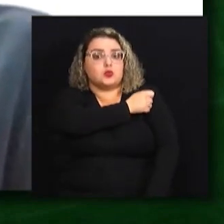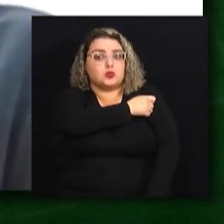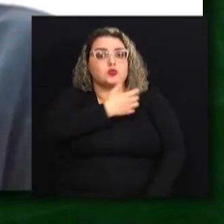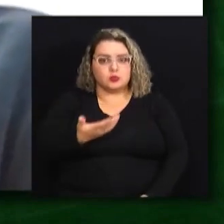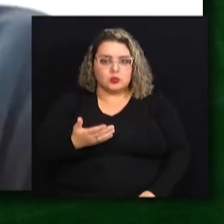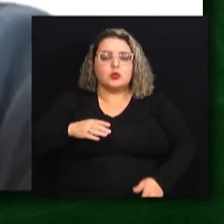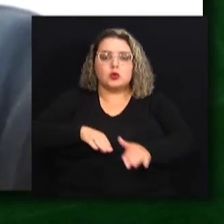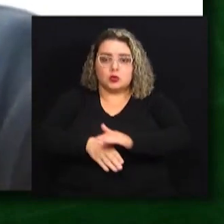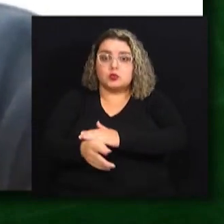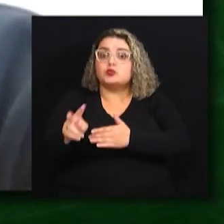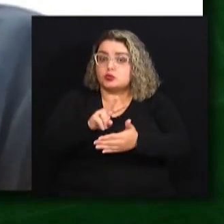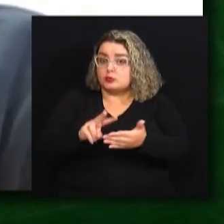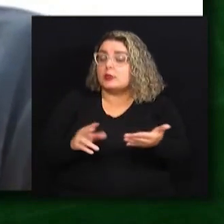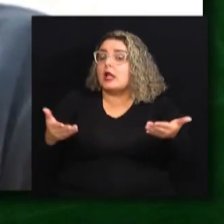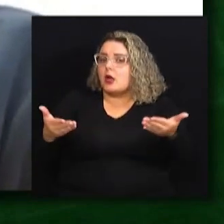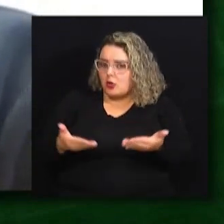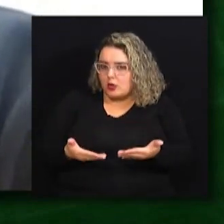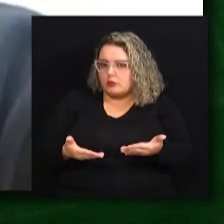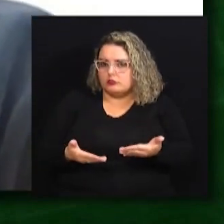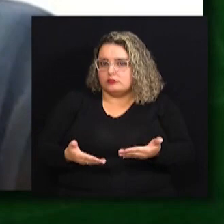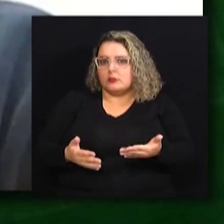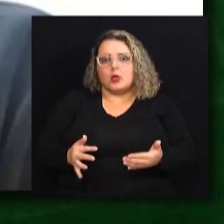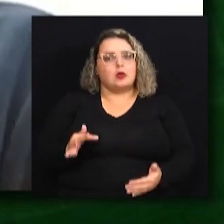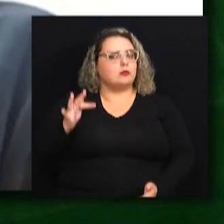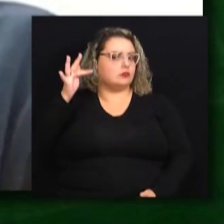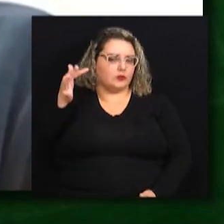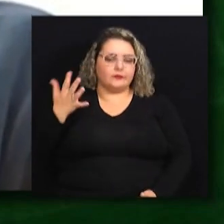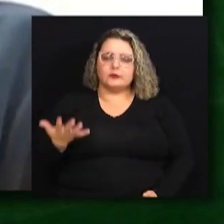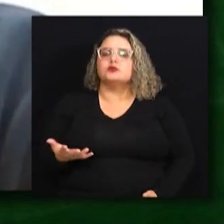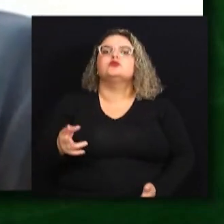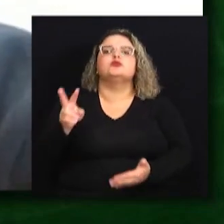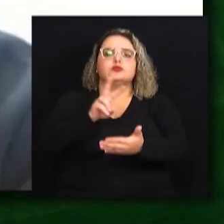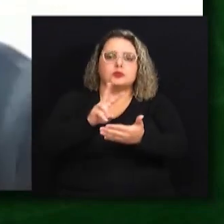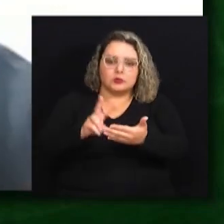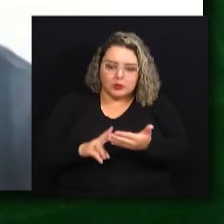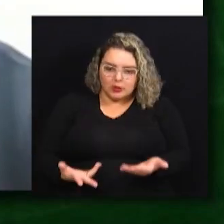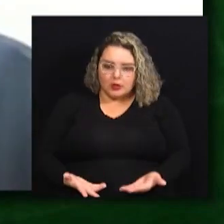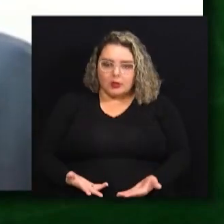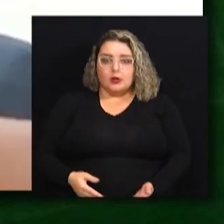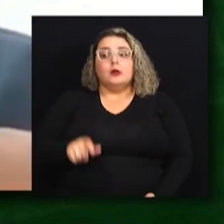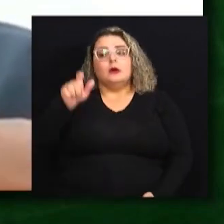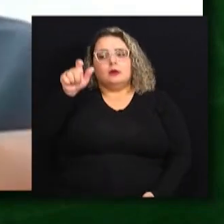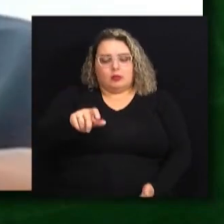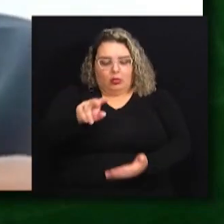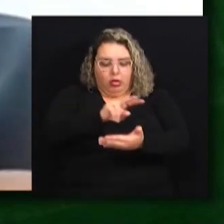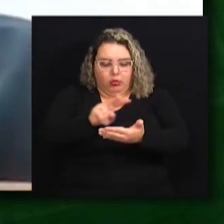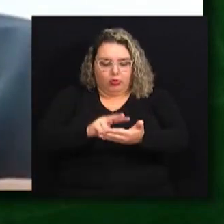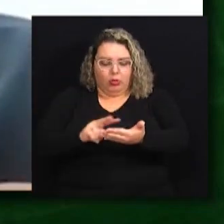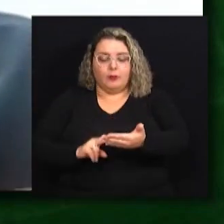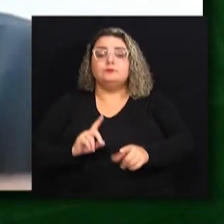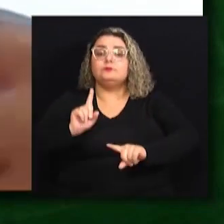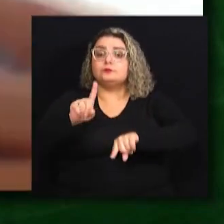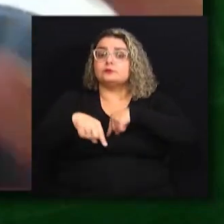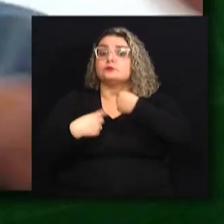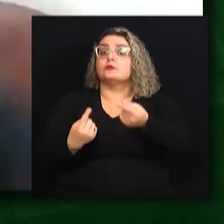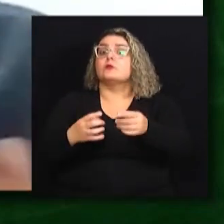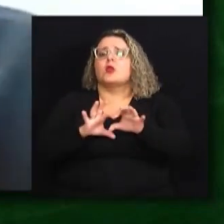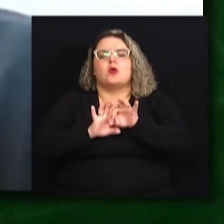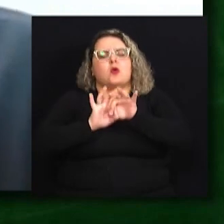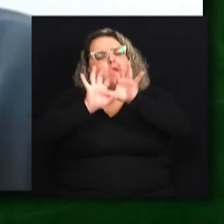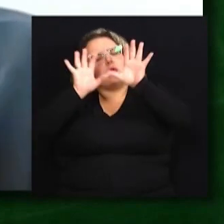reedição da semifinal do Campeonato Paulista. Na ocasião, os campineiros levaram a melhor. Mas